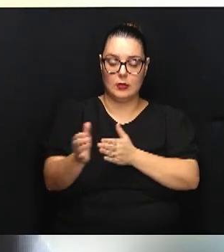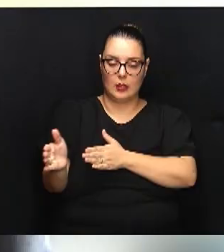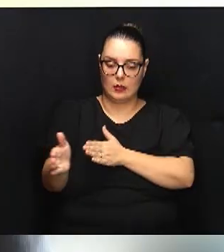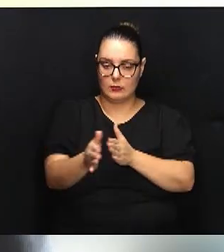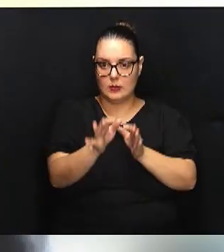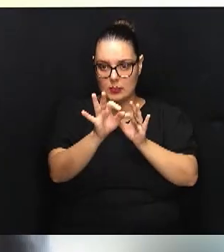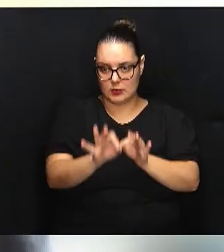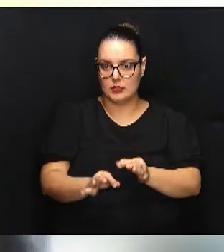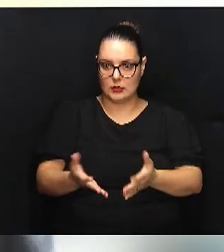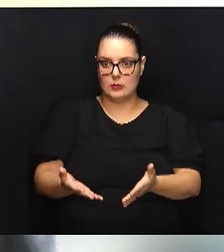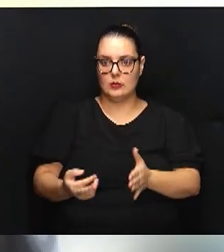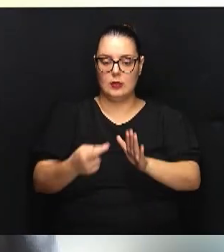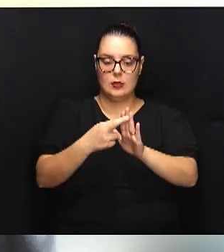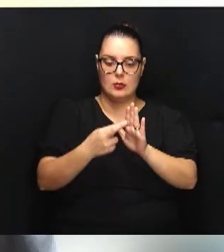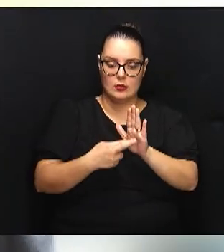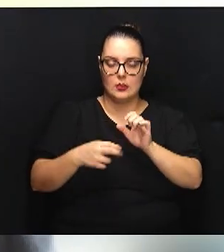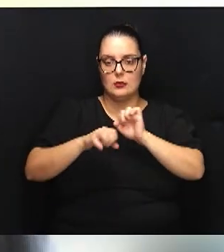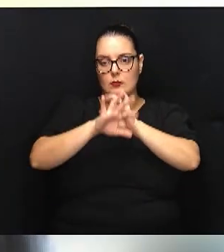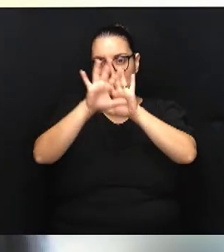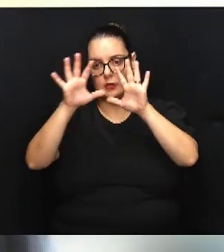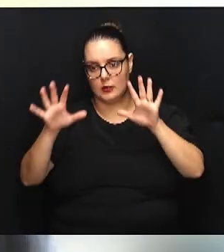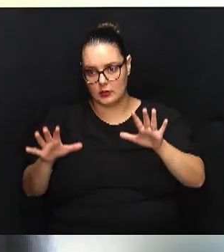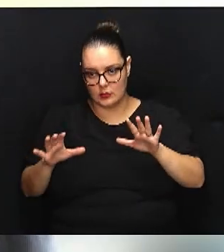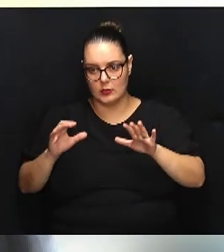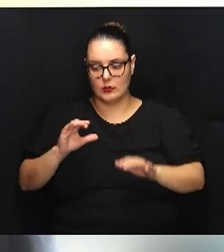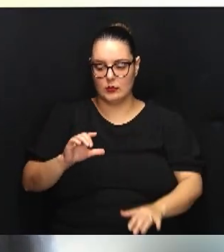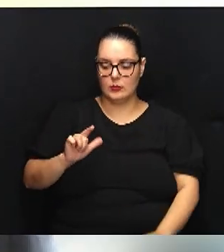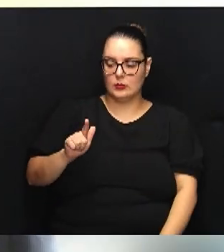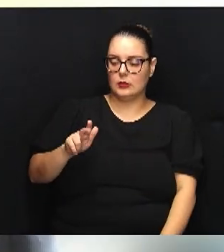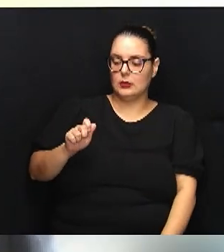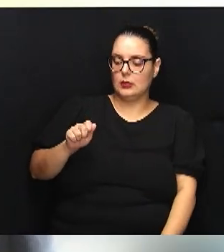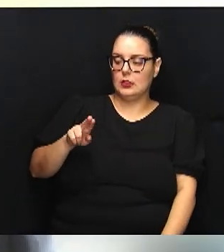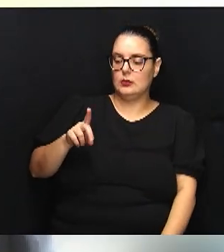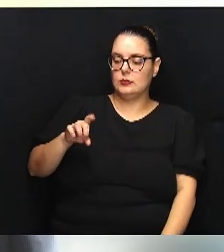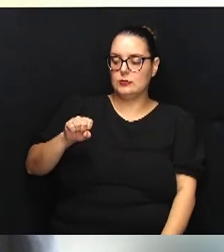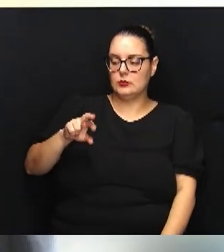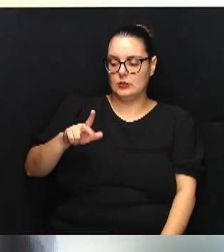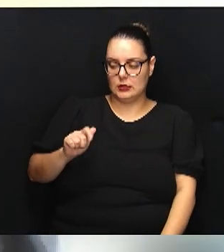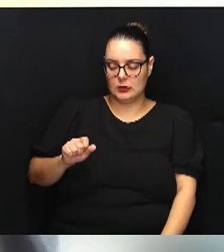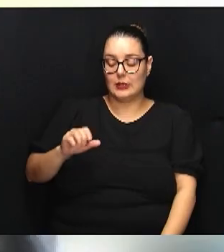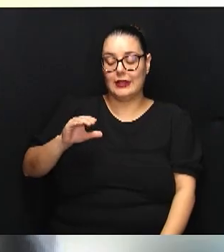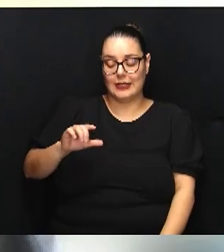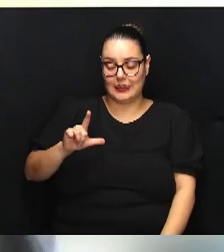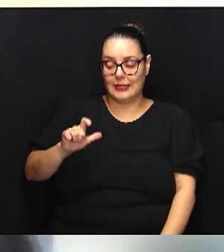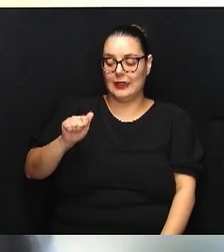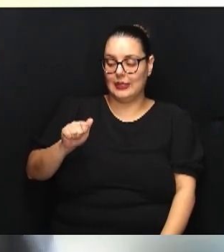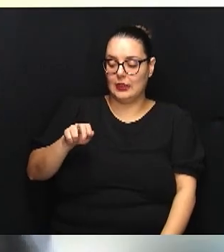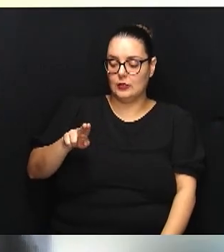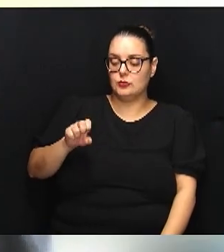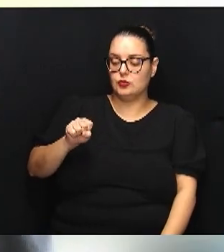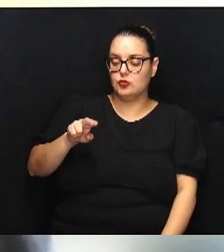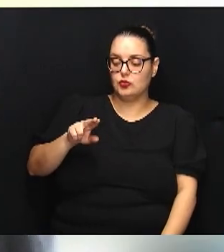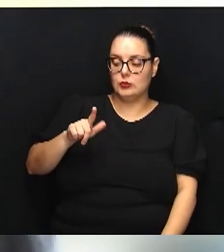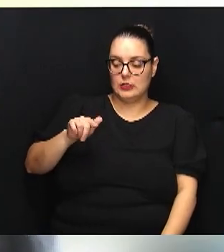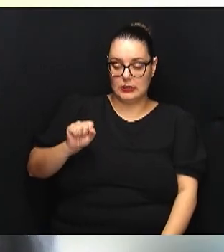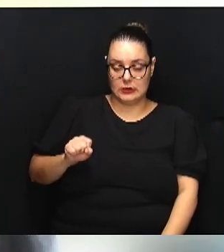uma contratação bem direcionada, com regramentos claros, com cláusulas obrigacionais